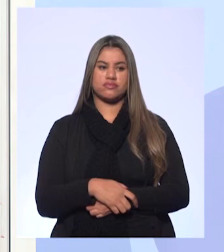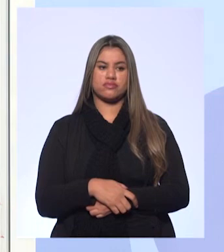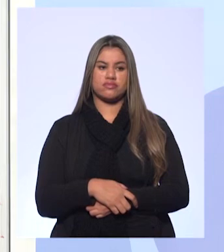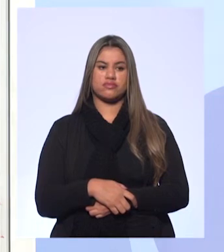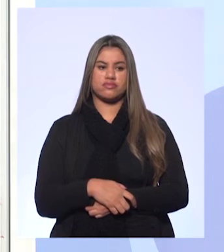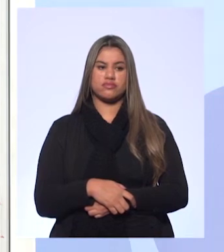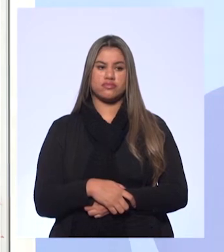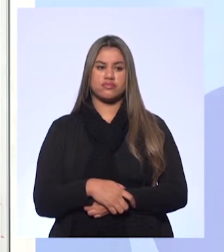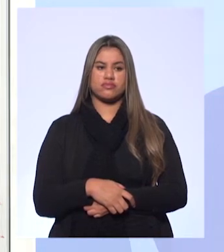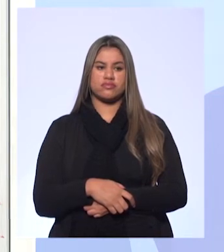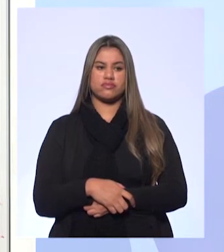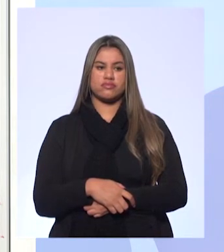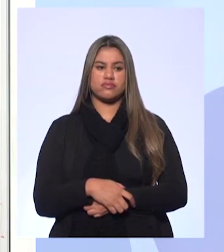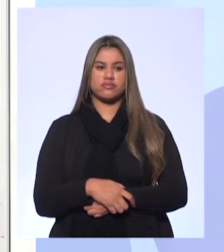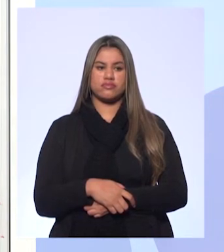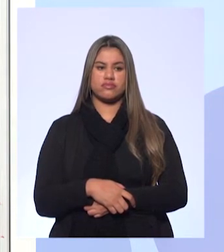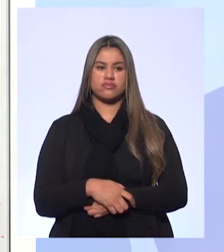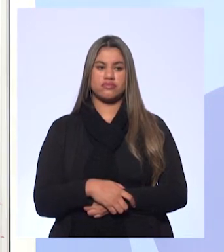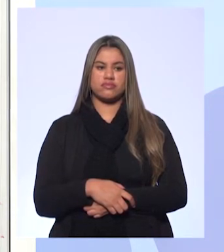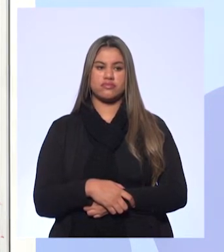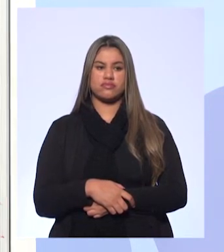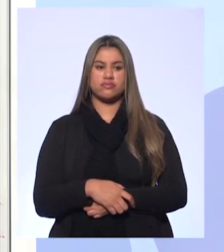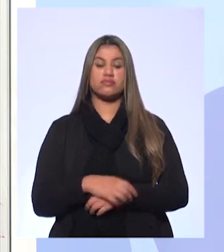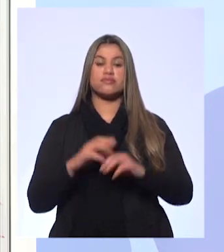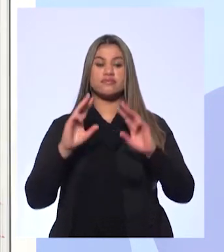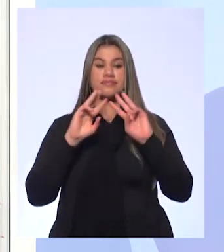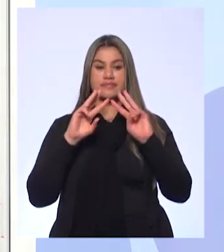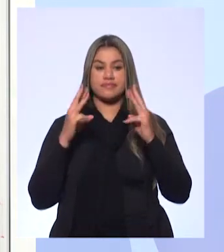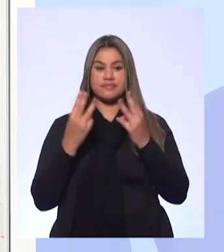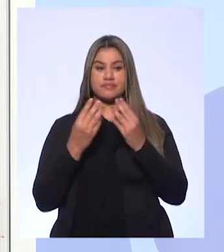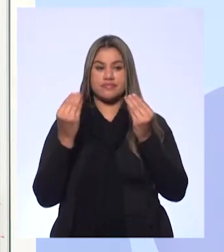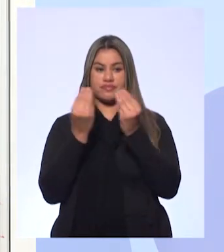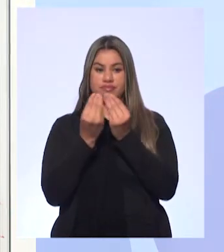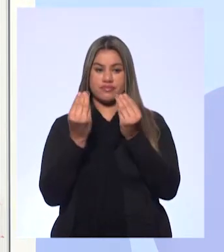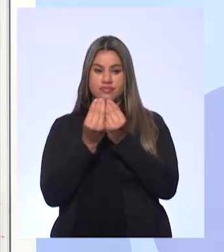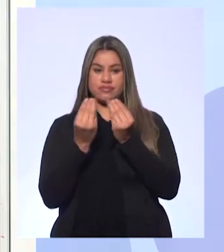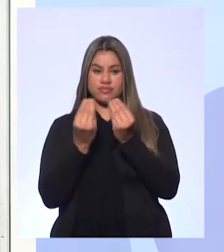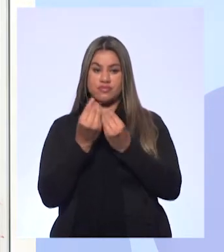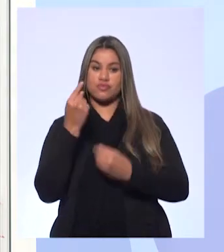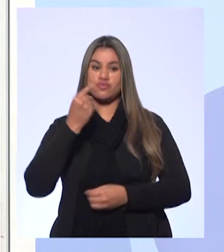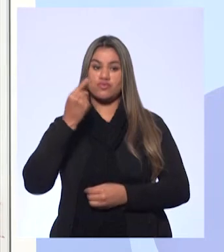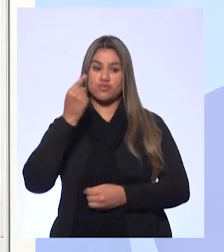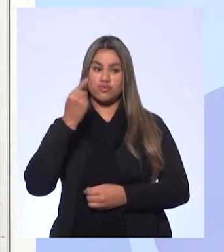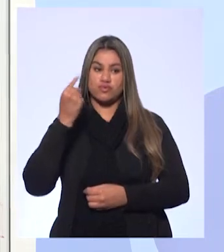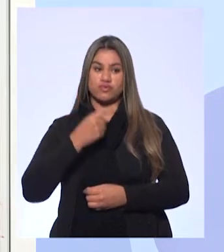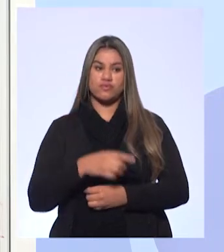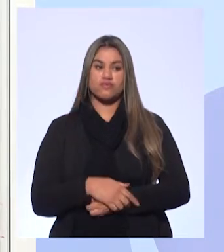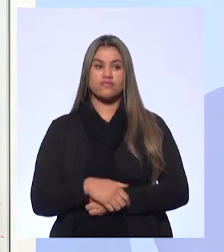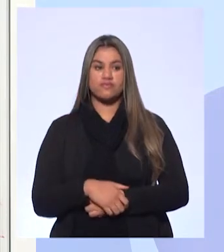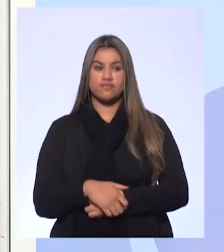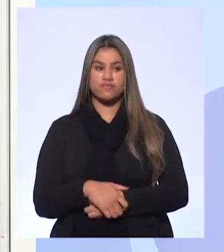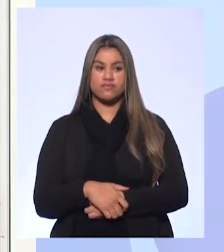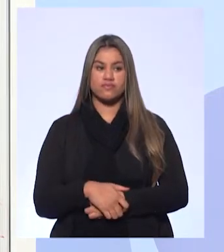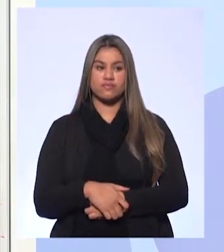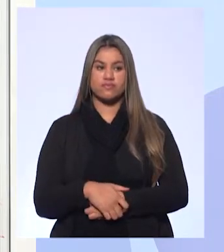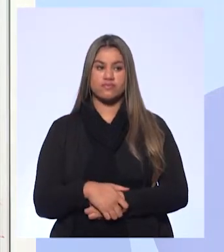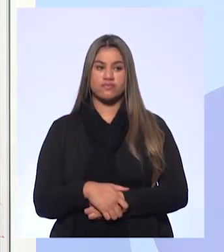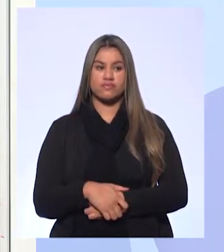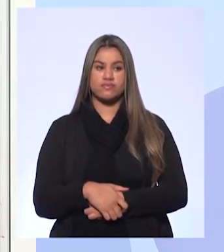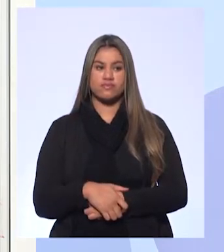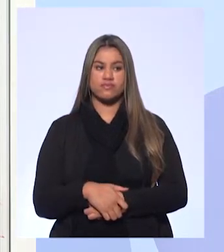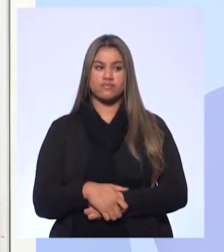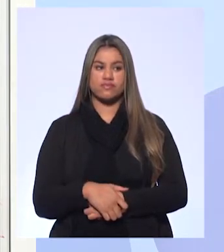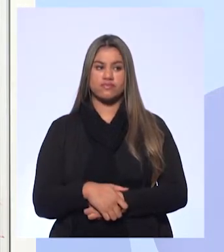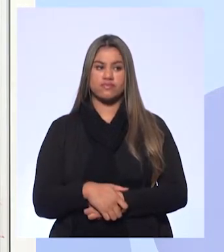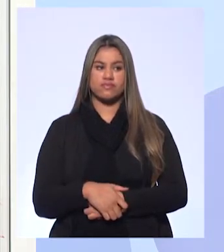pede na sequência? A massa molecular de uma molécula. Então, vamos trabalhar ele sozinho aqui. Deixa eu pegar a